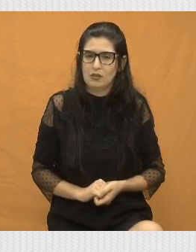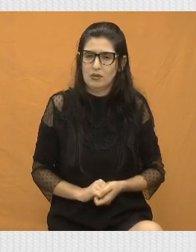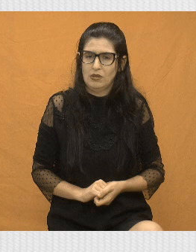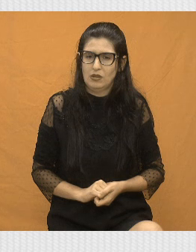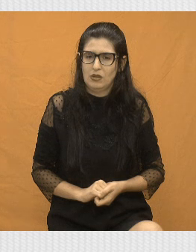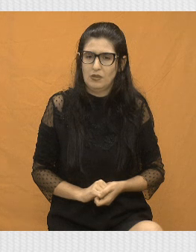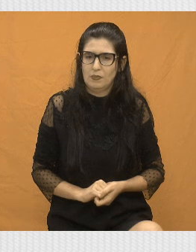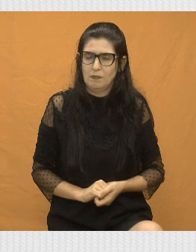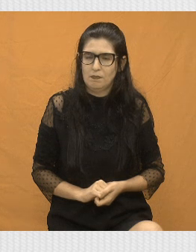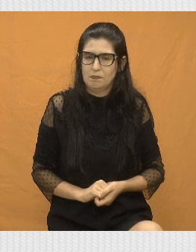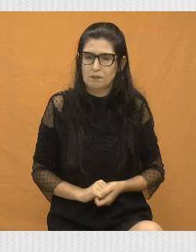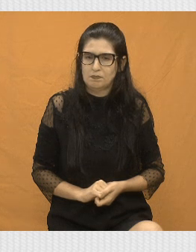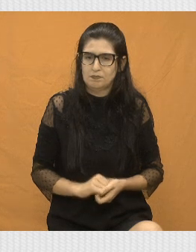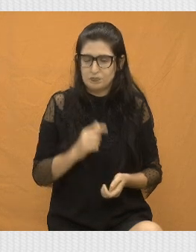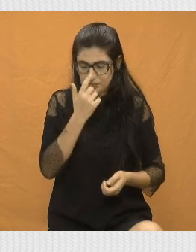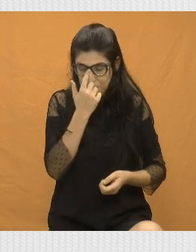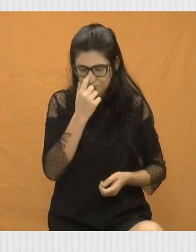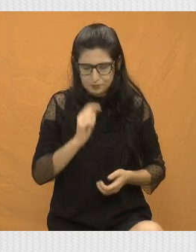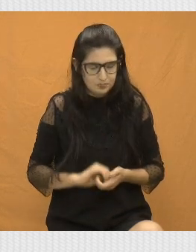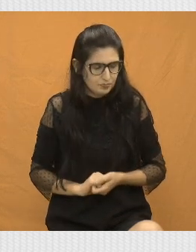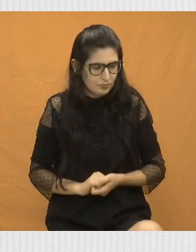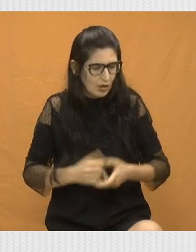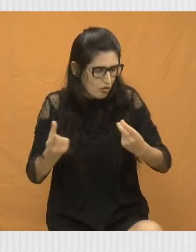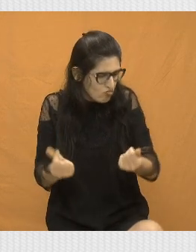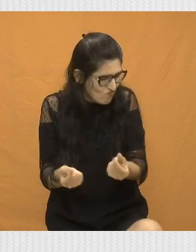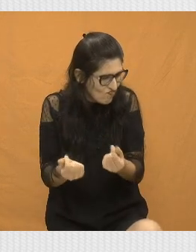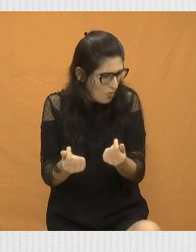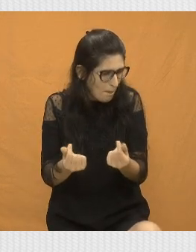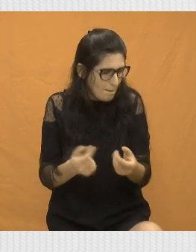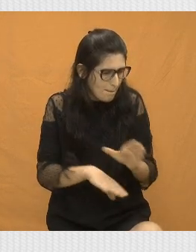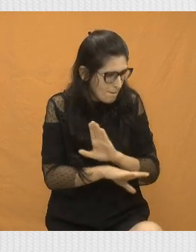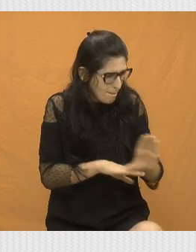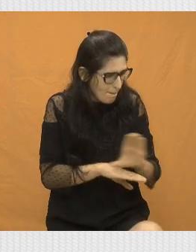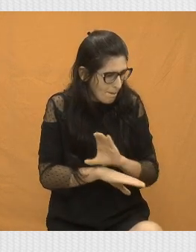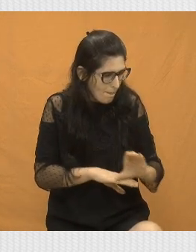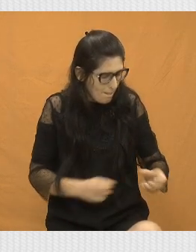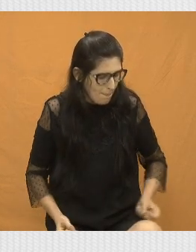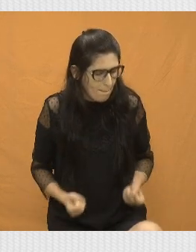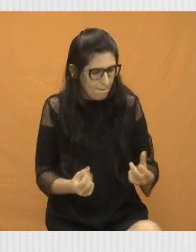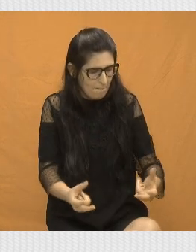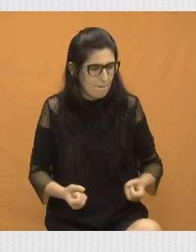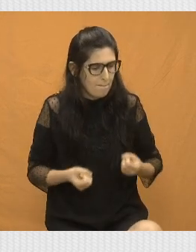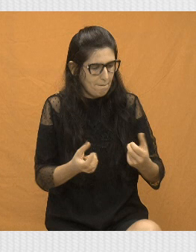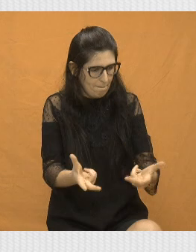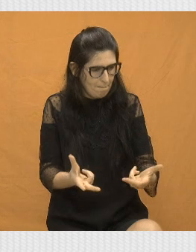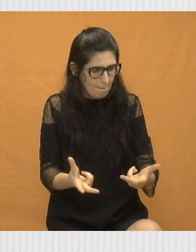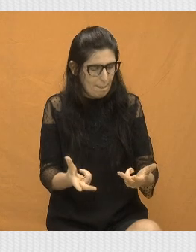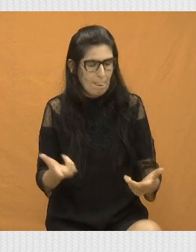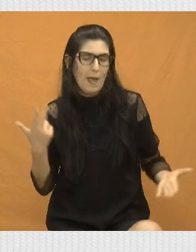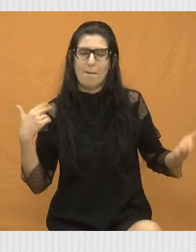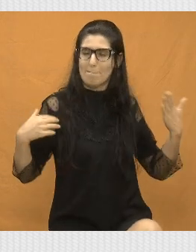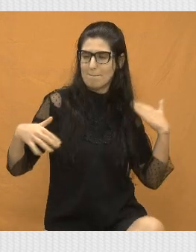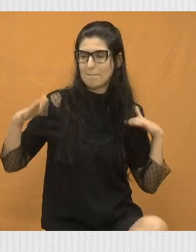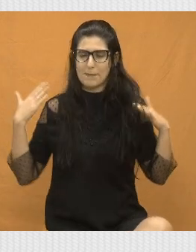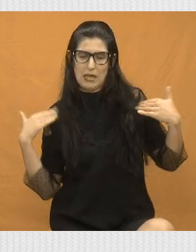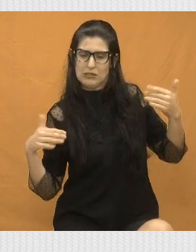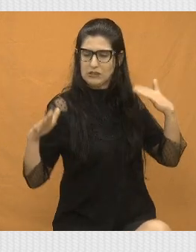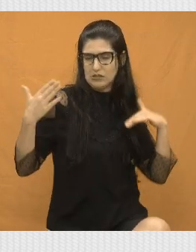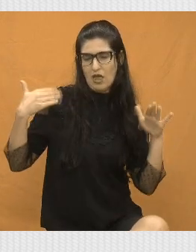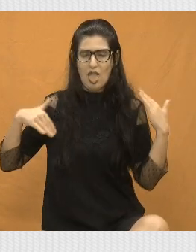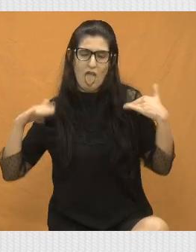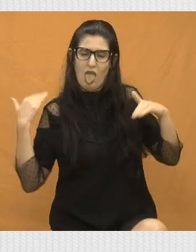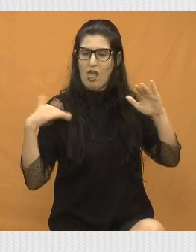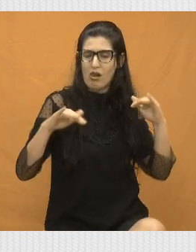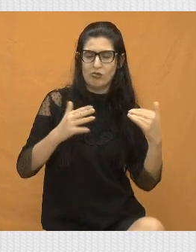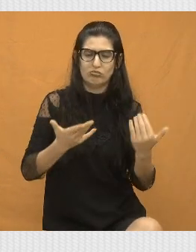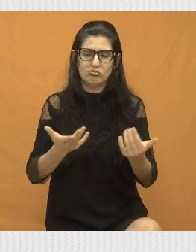Este daqui foi um recurso, uma receita de áreas institucionais de lazer. Então, esses 20 mil aqui,